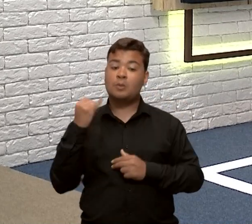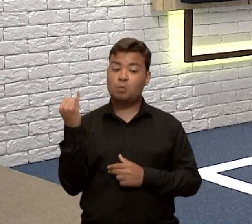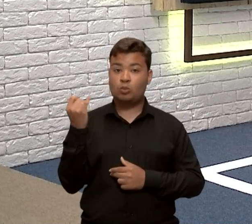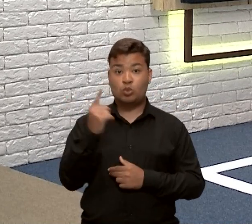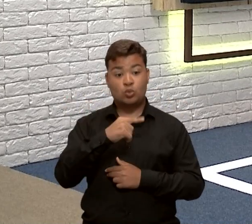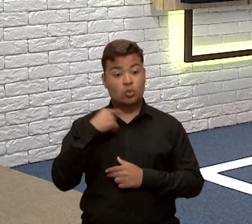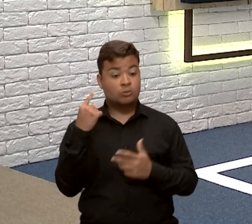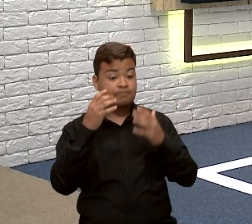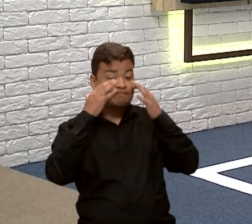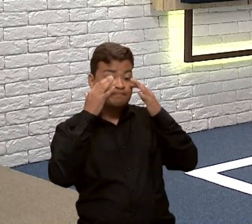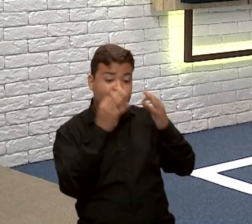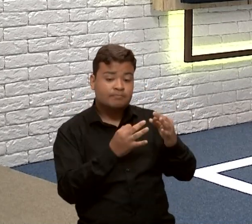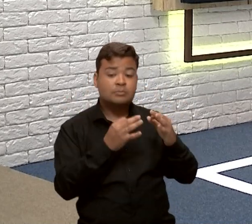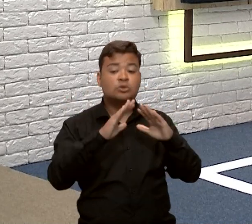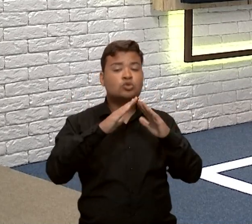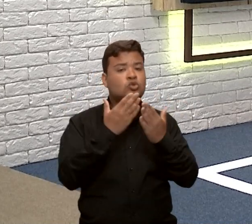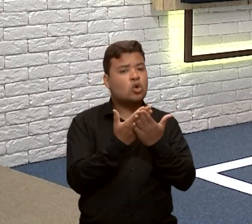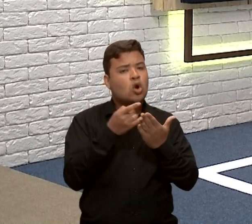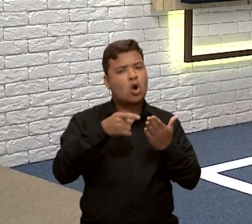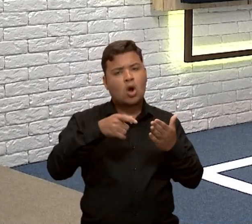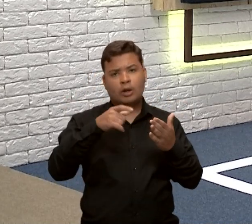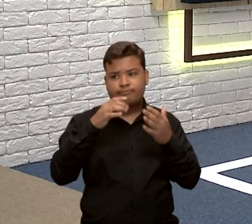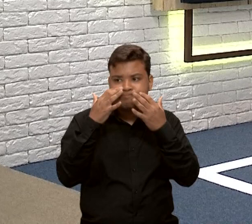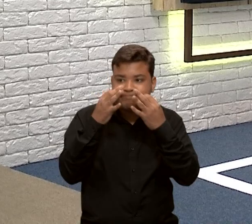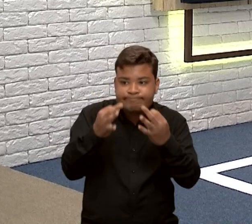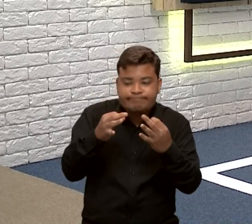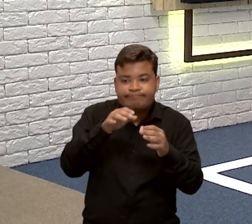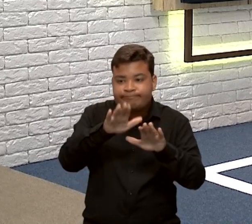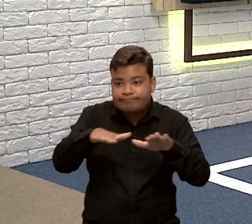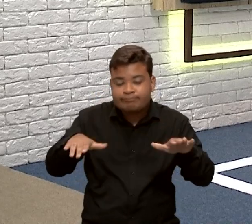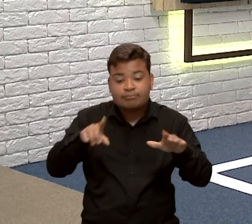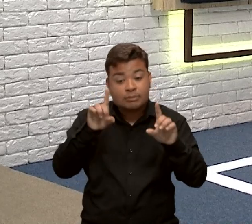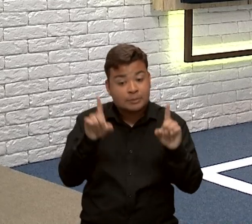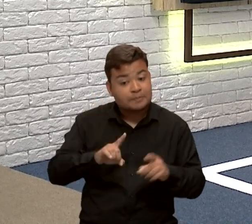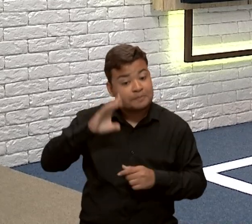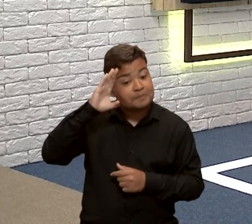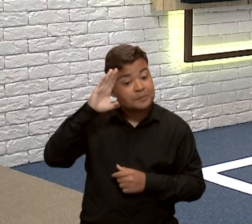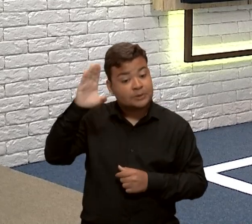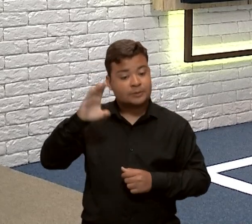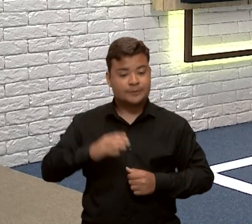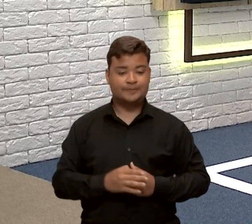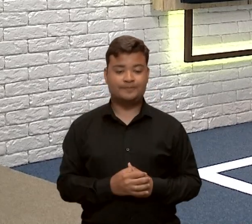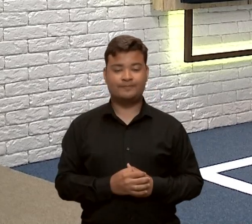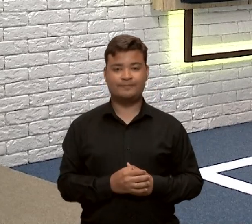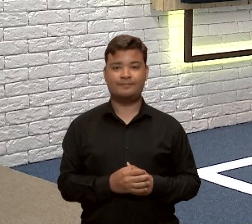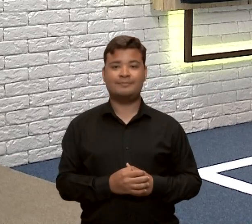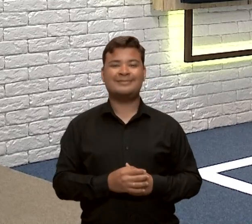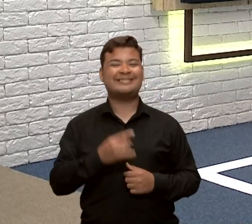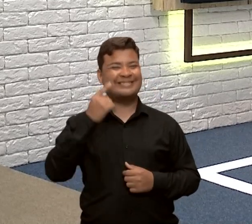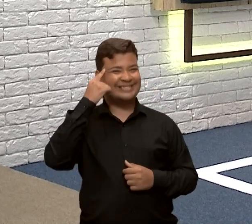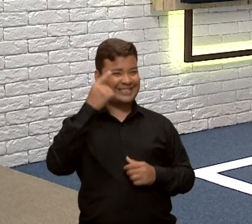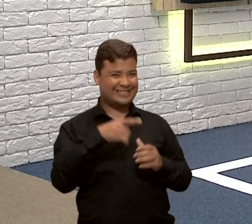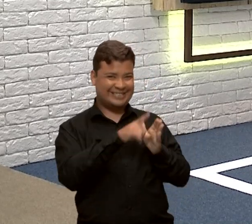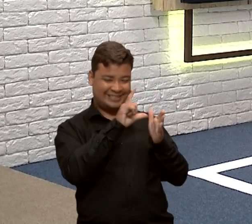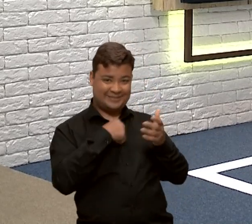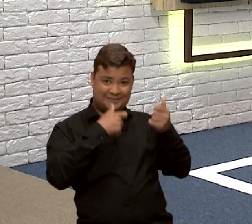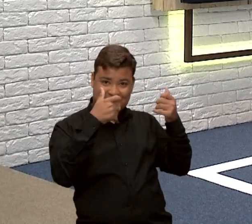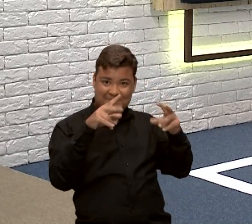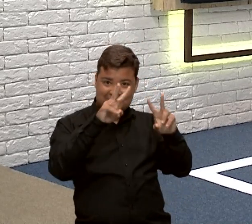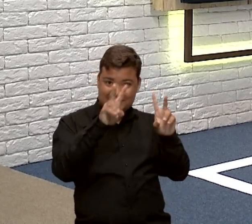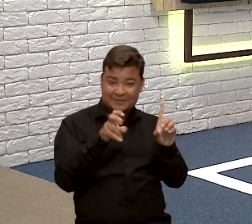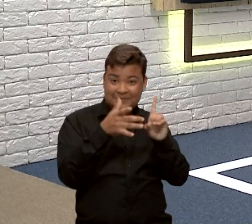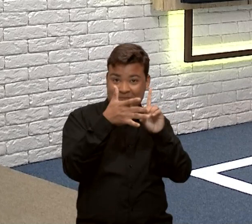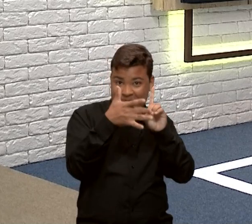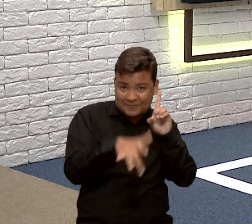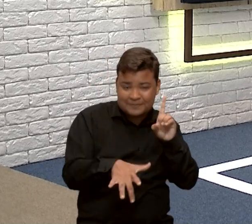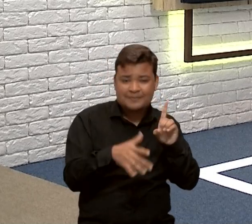escola ainda. Como eu disse antes, vou pedir para a professora explicar esse termo que ela usou, né, capacitismo,